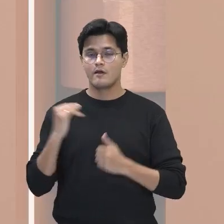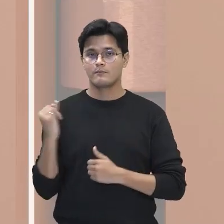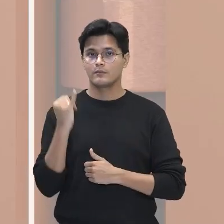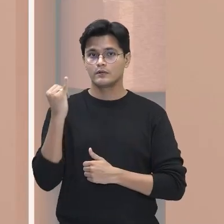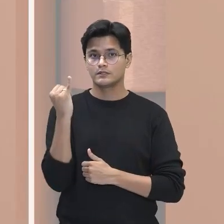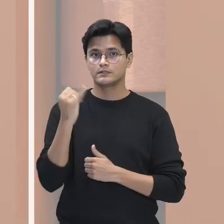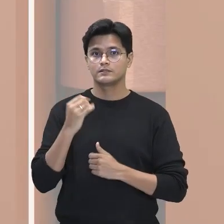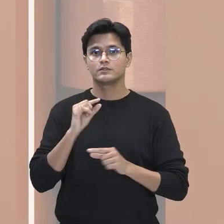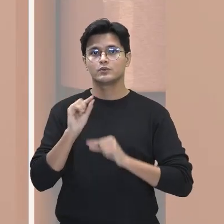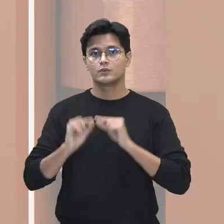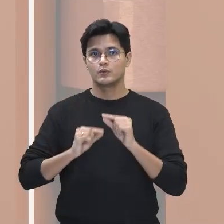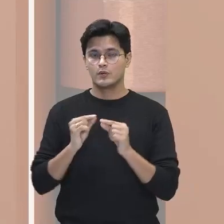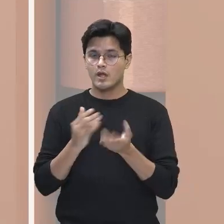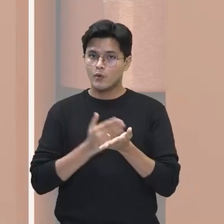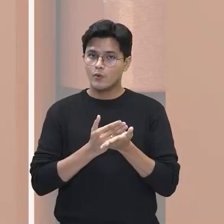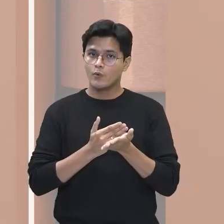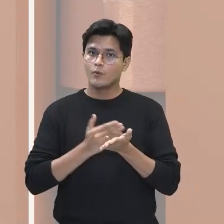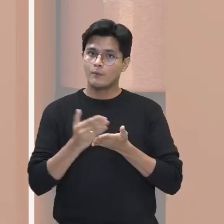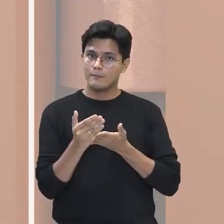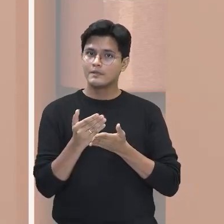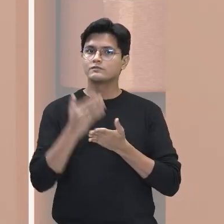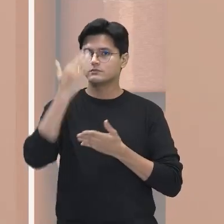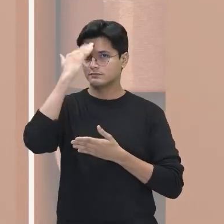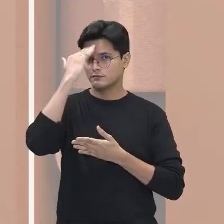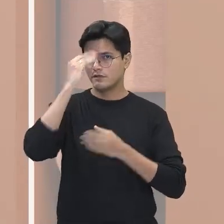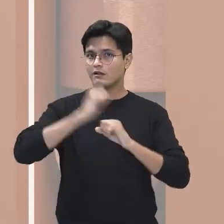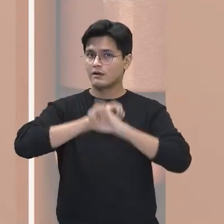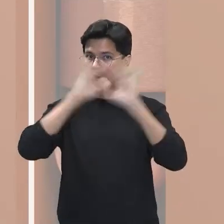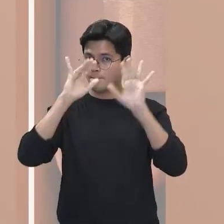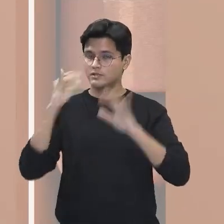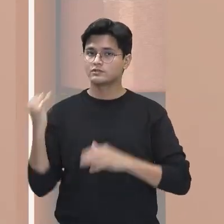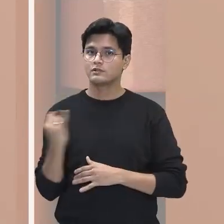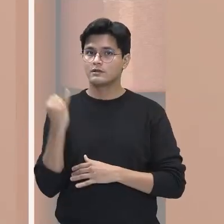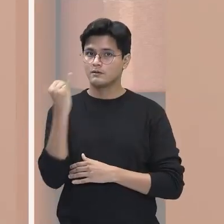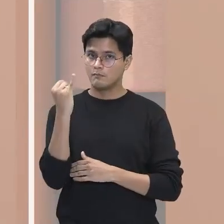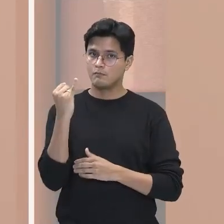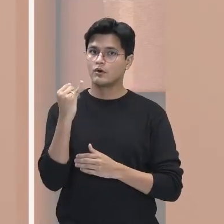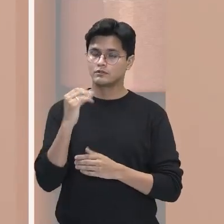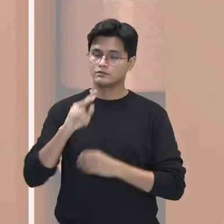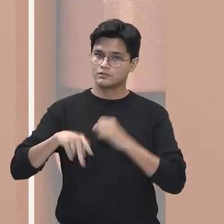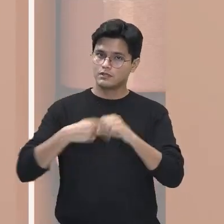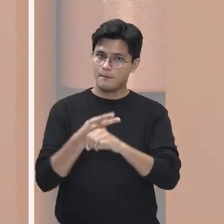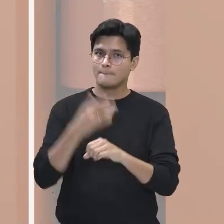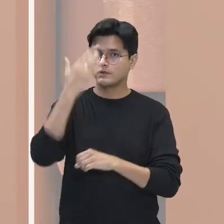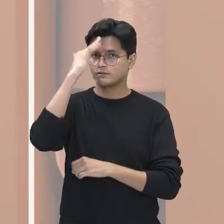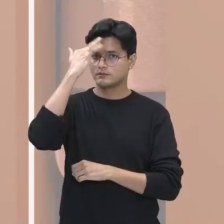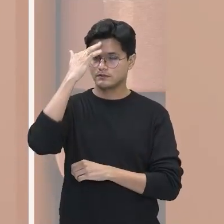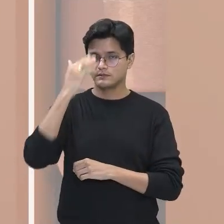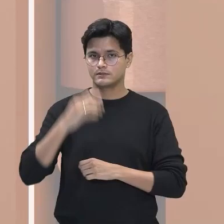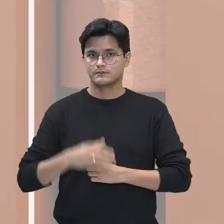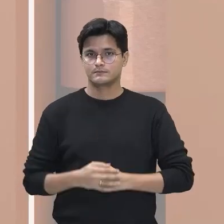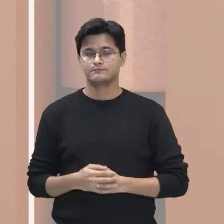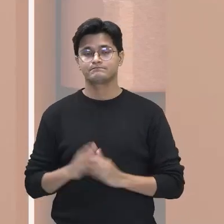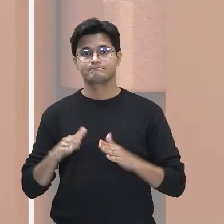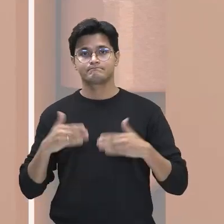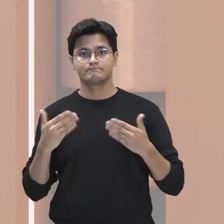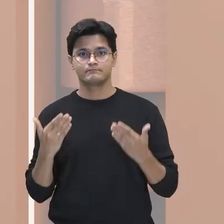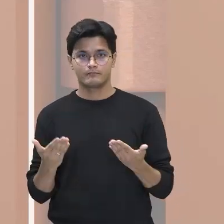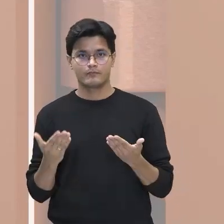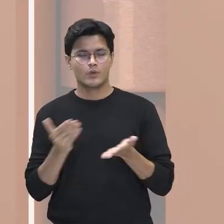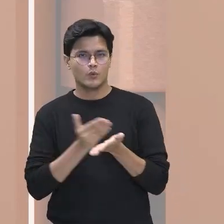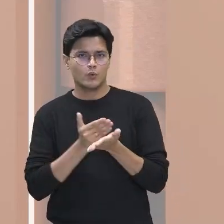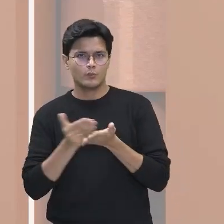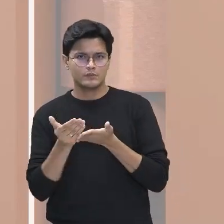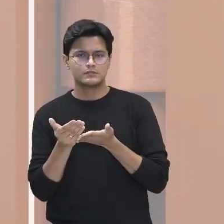Esse pontapé inicial, ele é muito importante para entendermos bem essa discussão filosófica aí. Tá bom, gente? Vamos